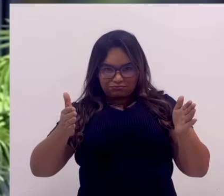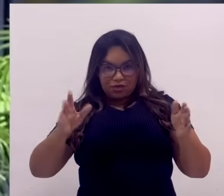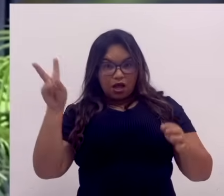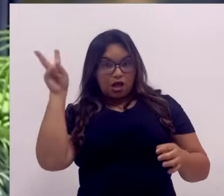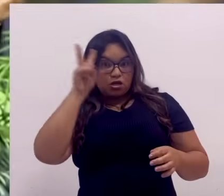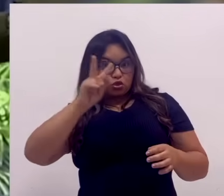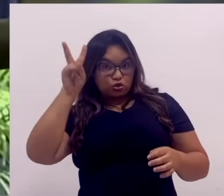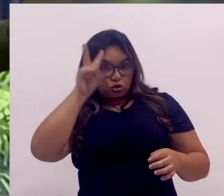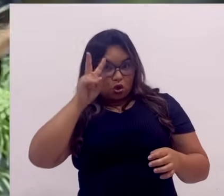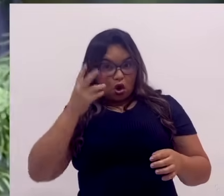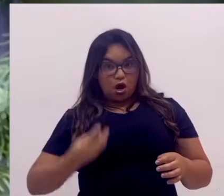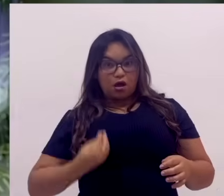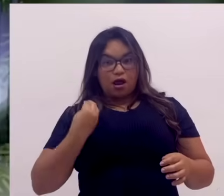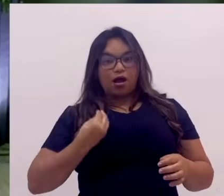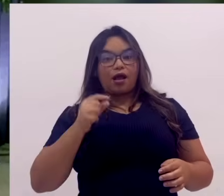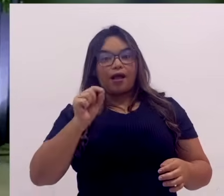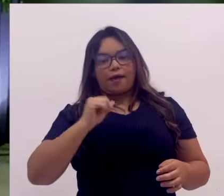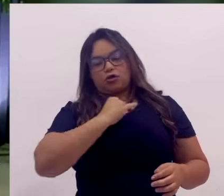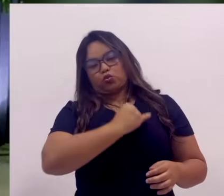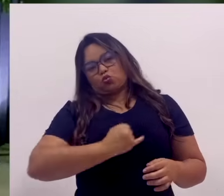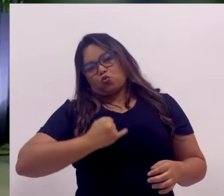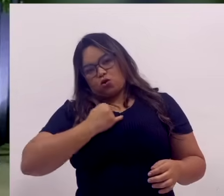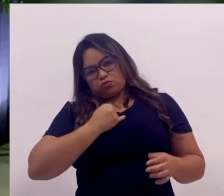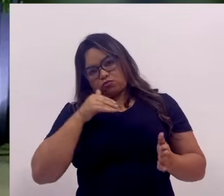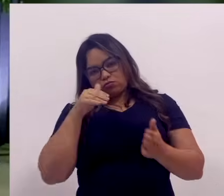é a história da época presente de então,